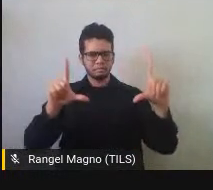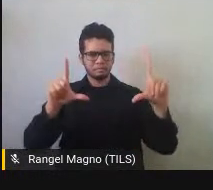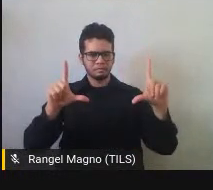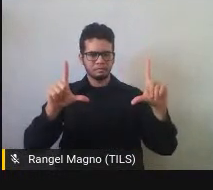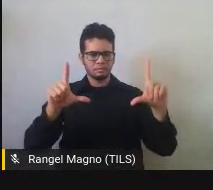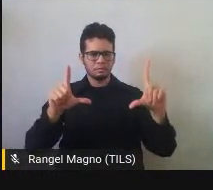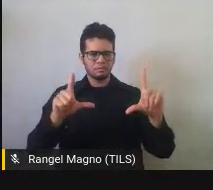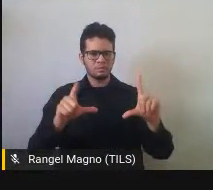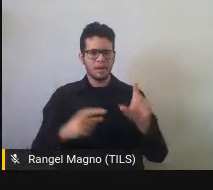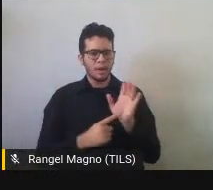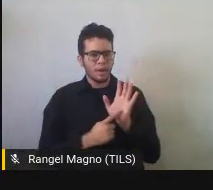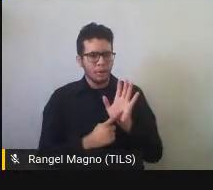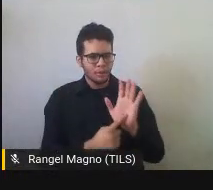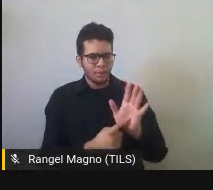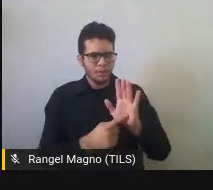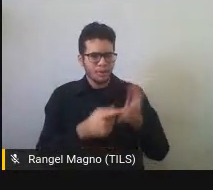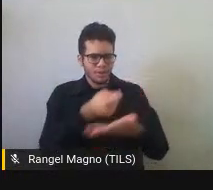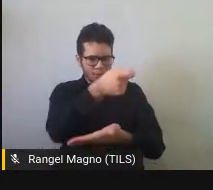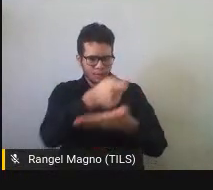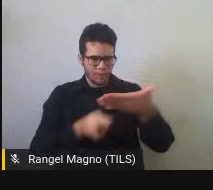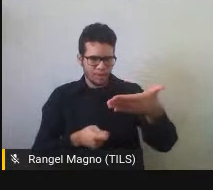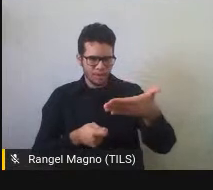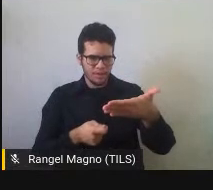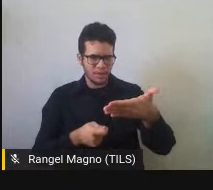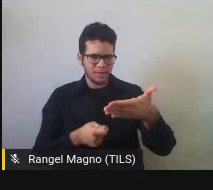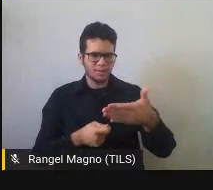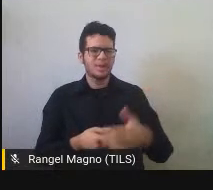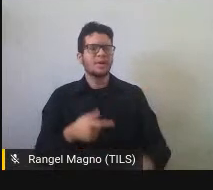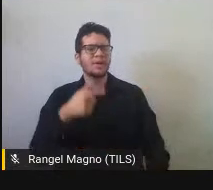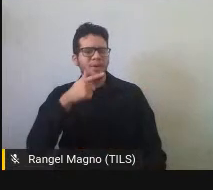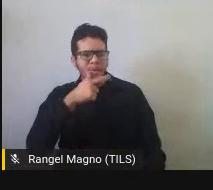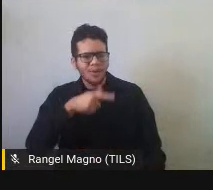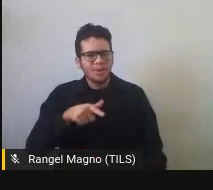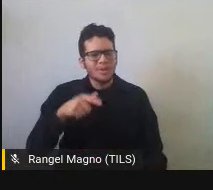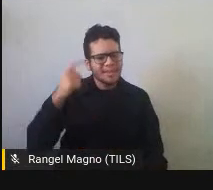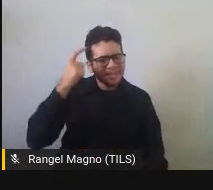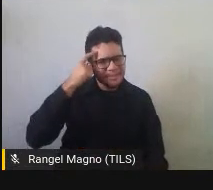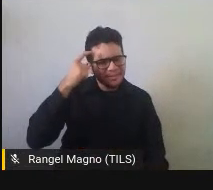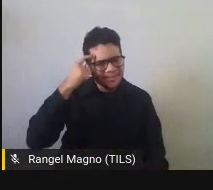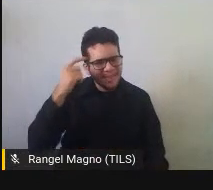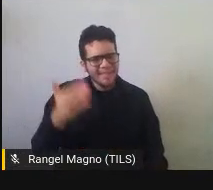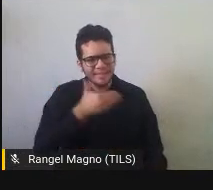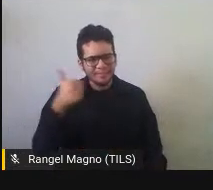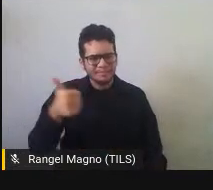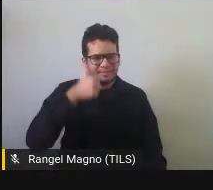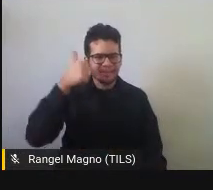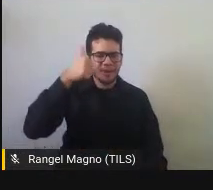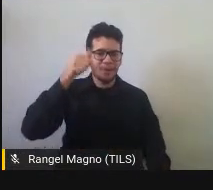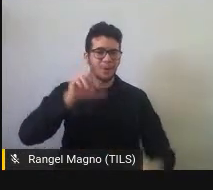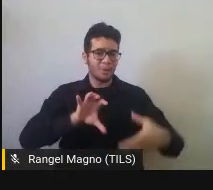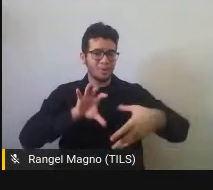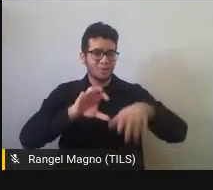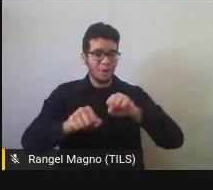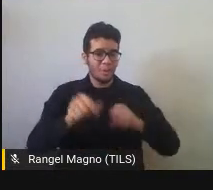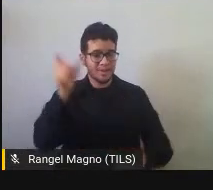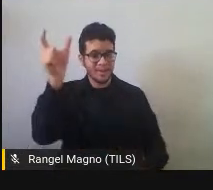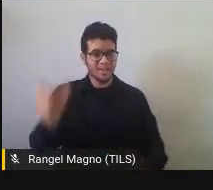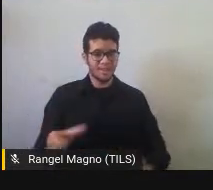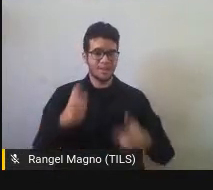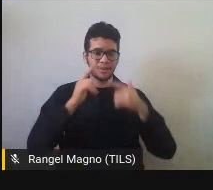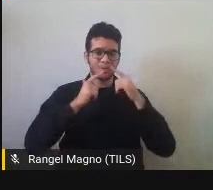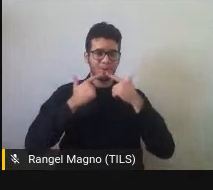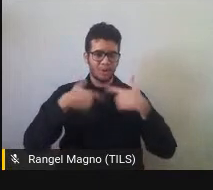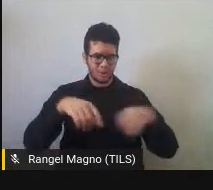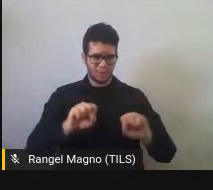sobre a sua formação nos permite refletir sobre alguns aspectos muito pouco tratados da formação do linguista e que